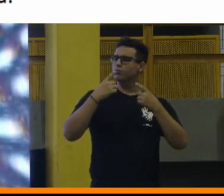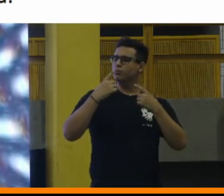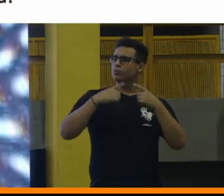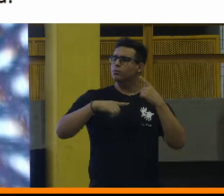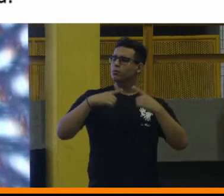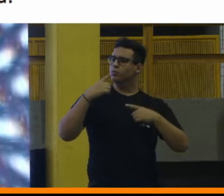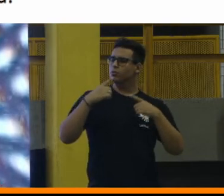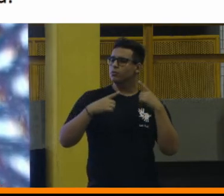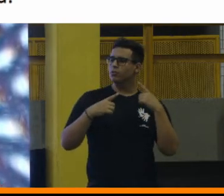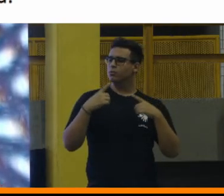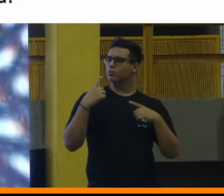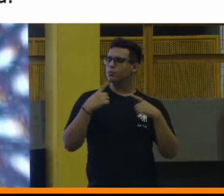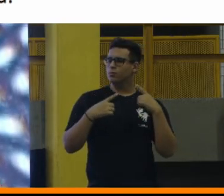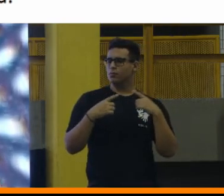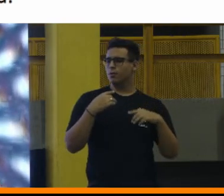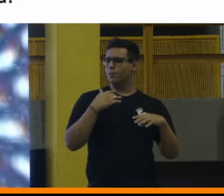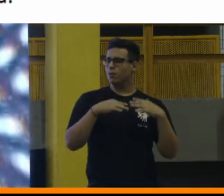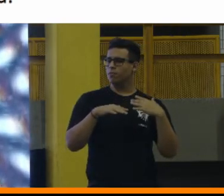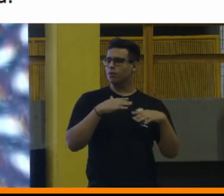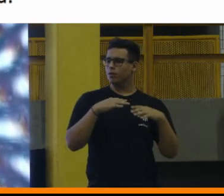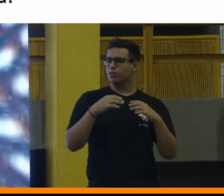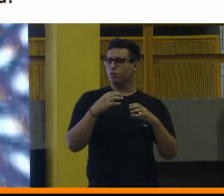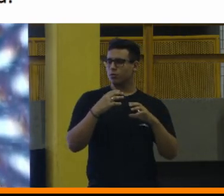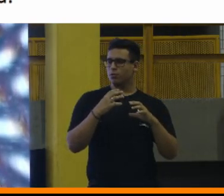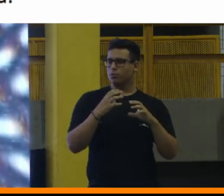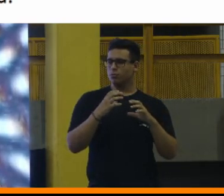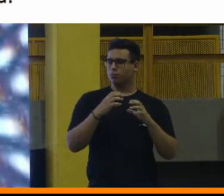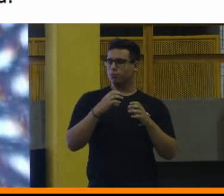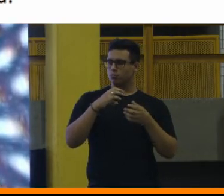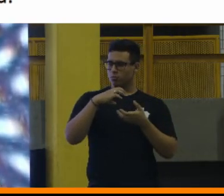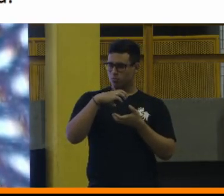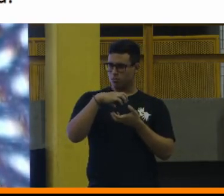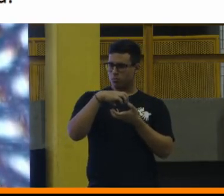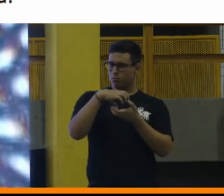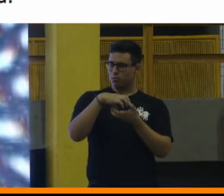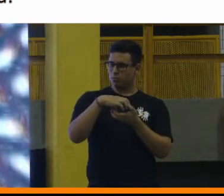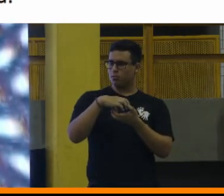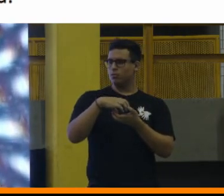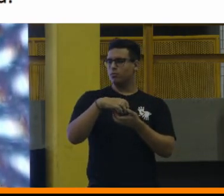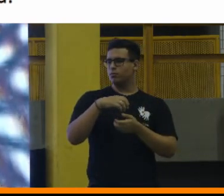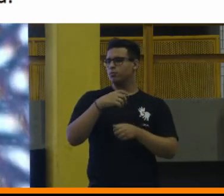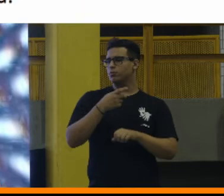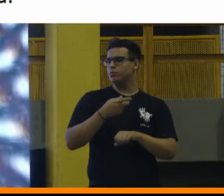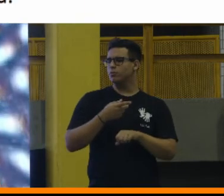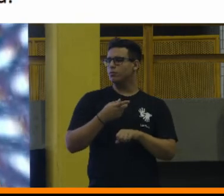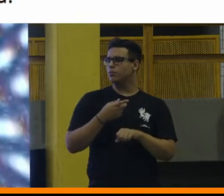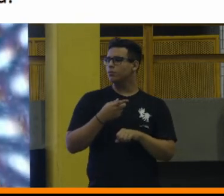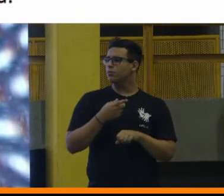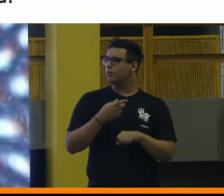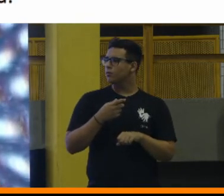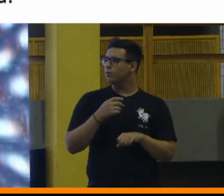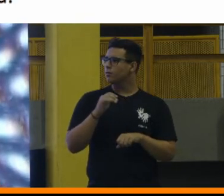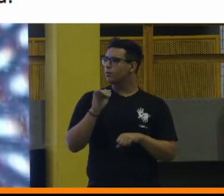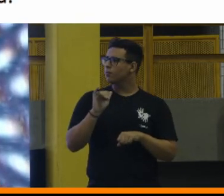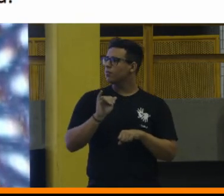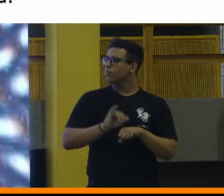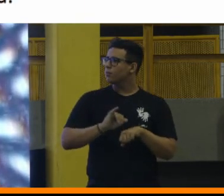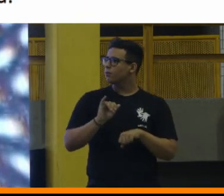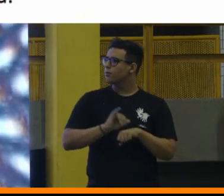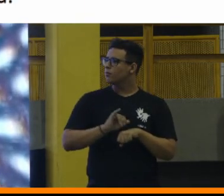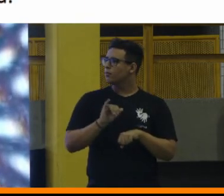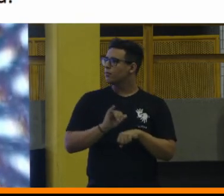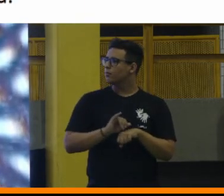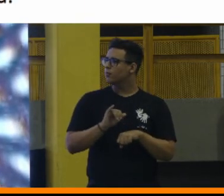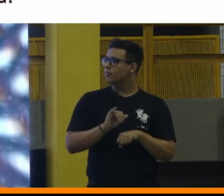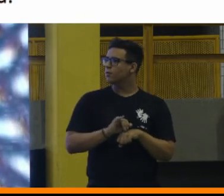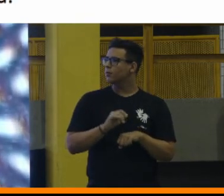atrito. O interessante do atrito é que o atrito ele freia os movimentos, né? O atrito de deslizamento,